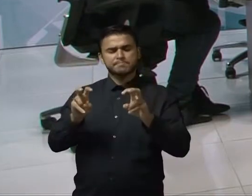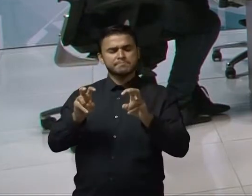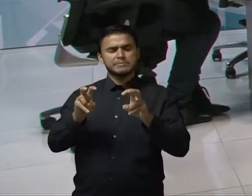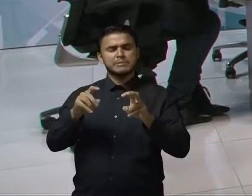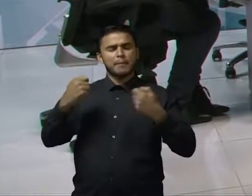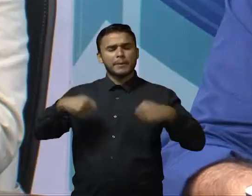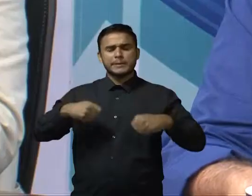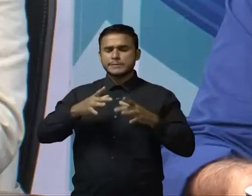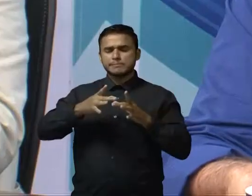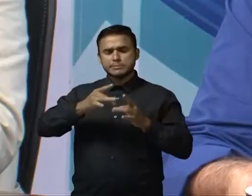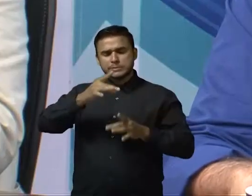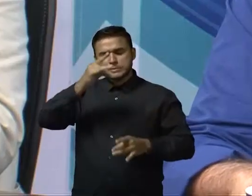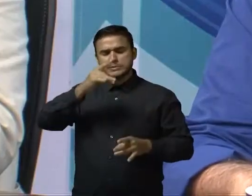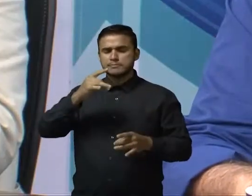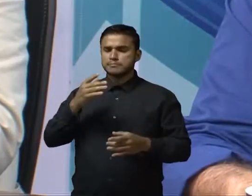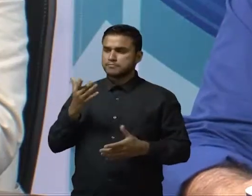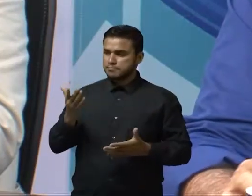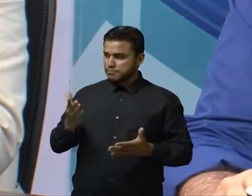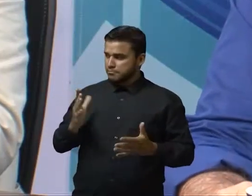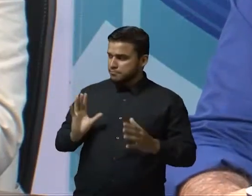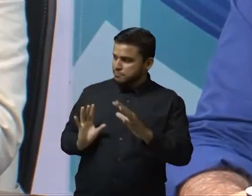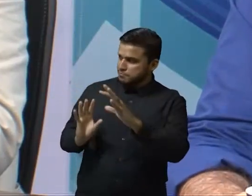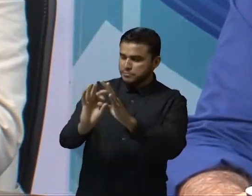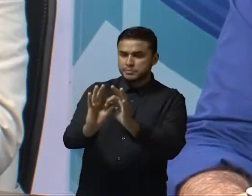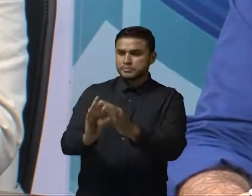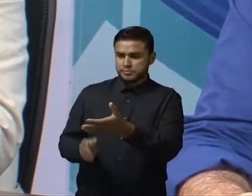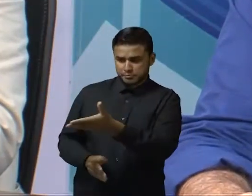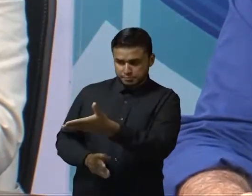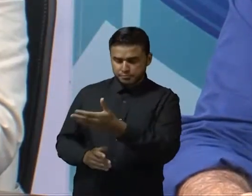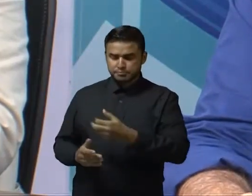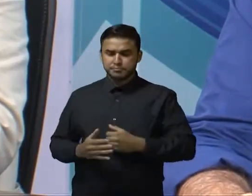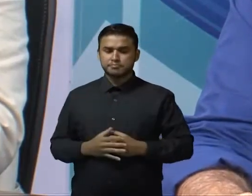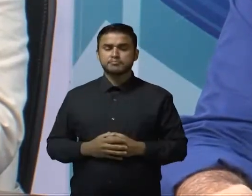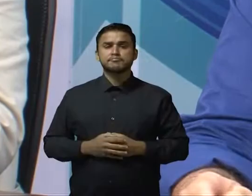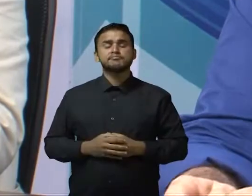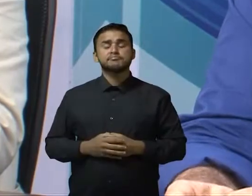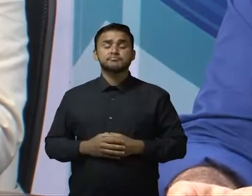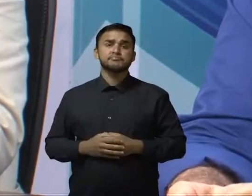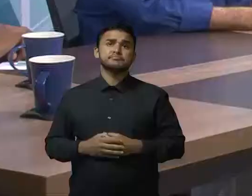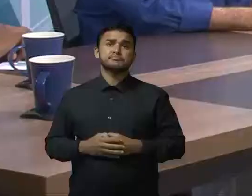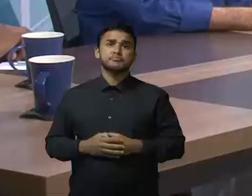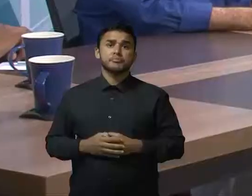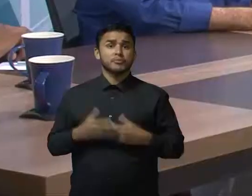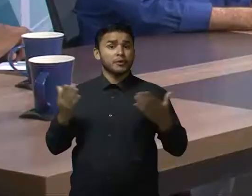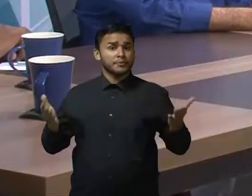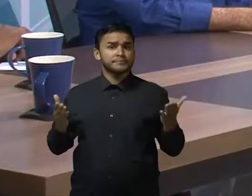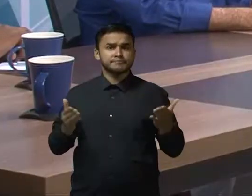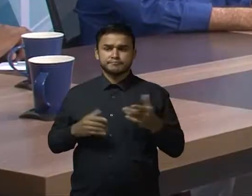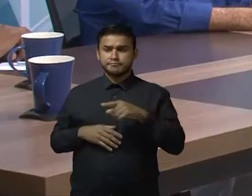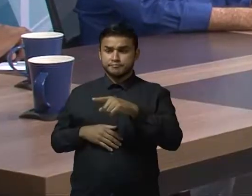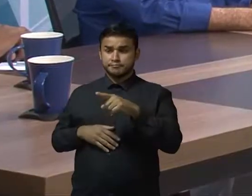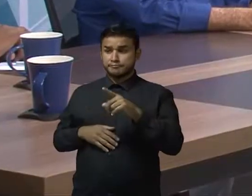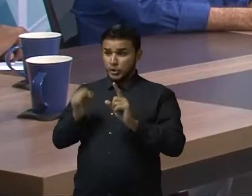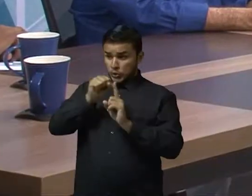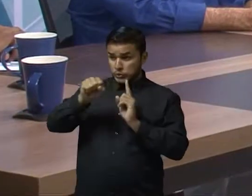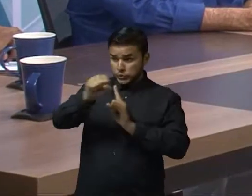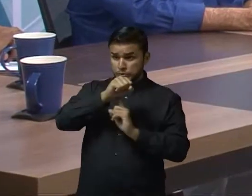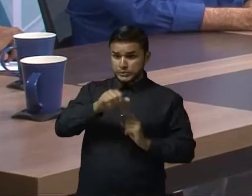aprofundar, e aí vou colocá-lo nessa perspectiva de análise, que é a seguinte: a